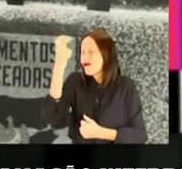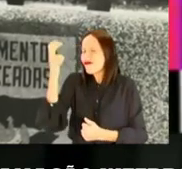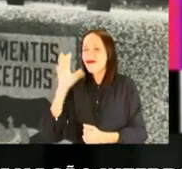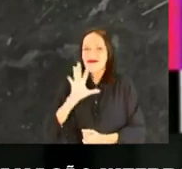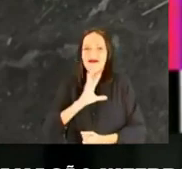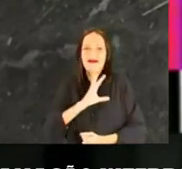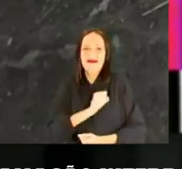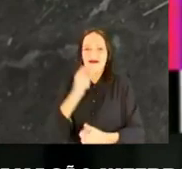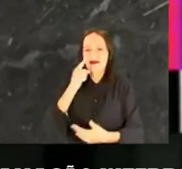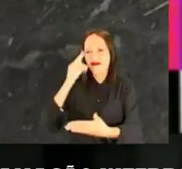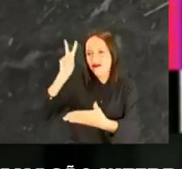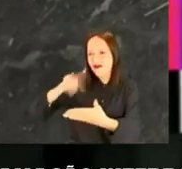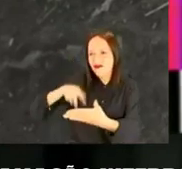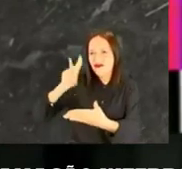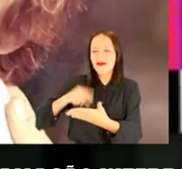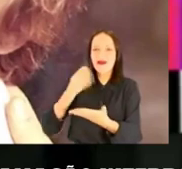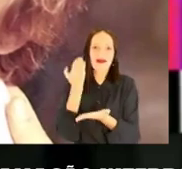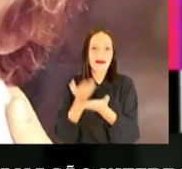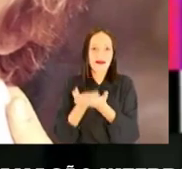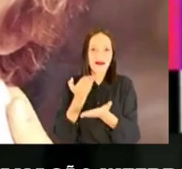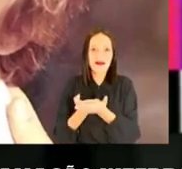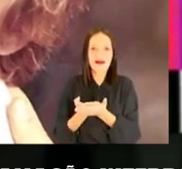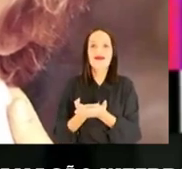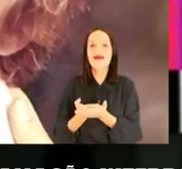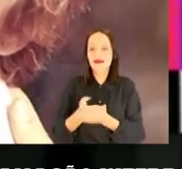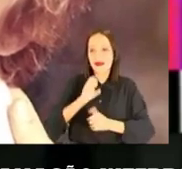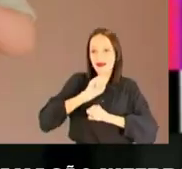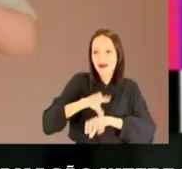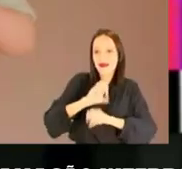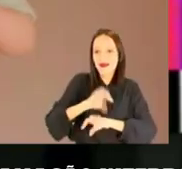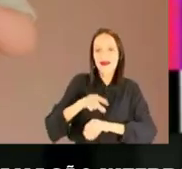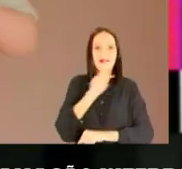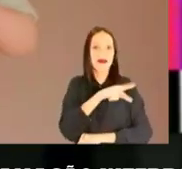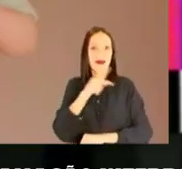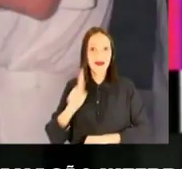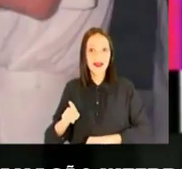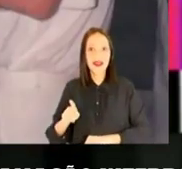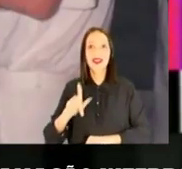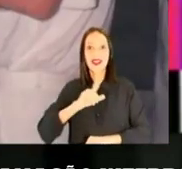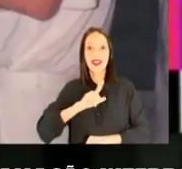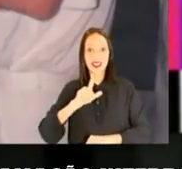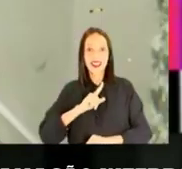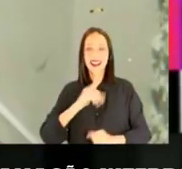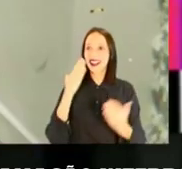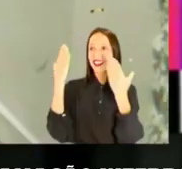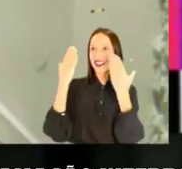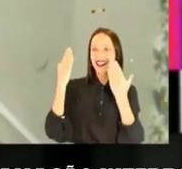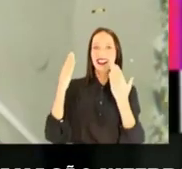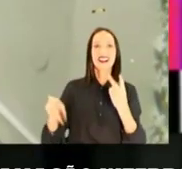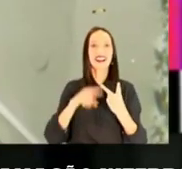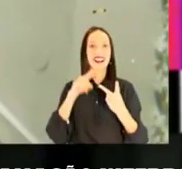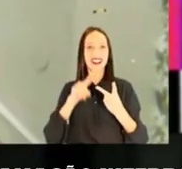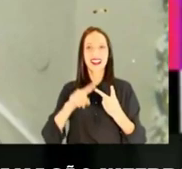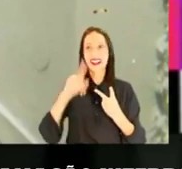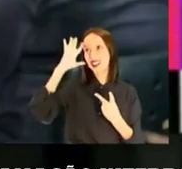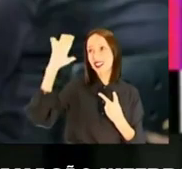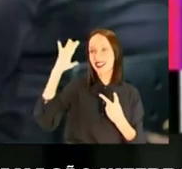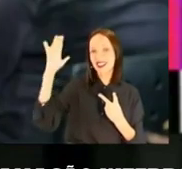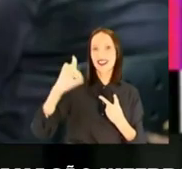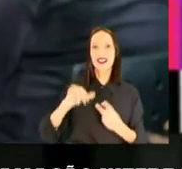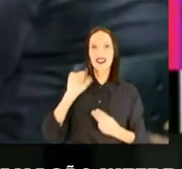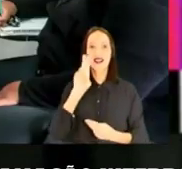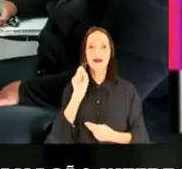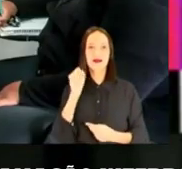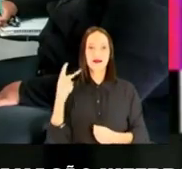menino arteiro, muito inteligente. Ele gostava muito de ler, estudou, ele deu aula, ele foi professor, fez psicologia,